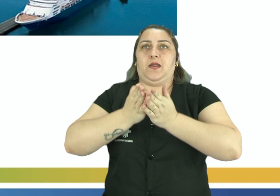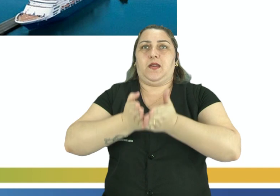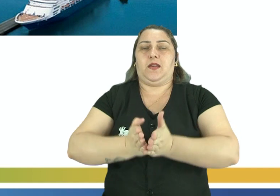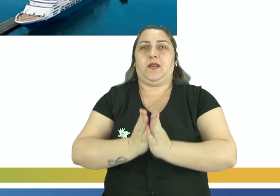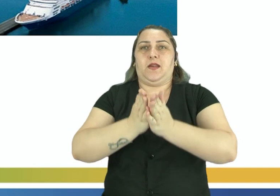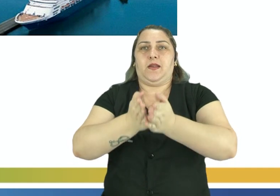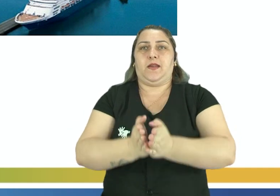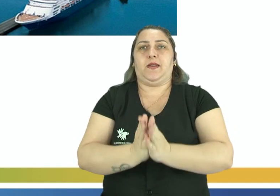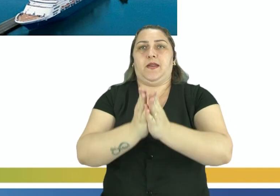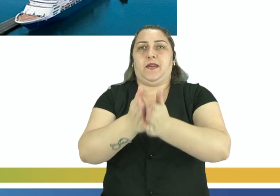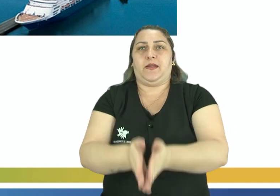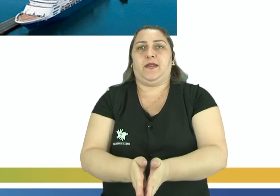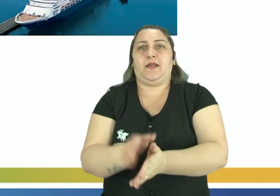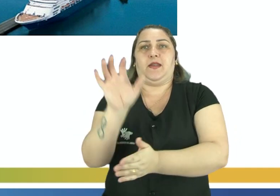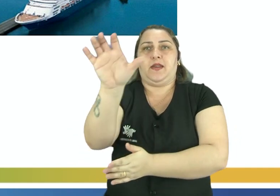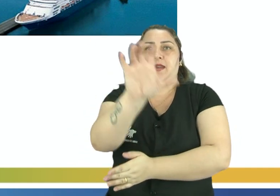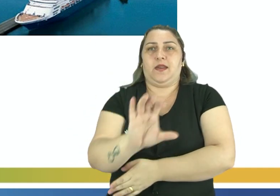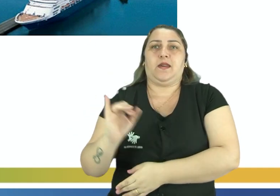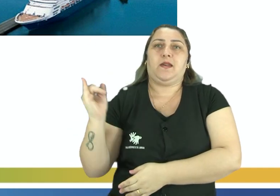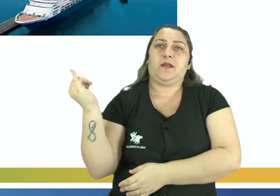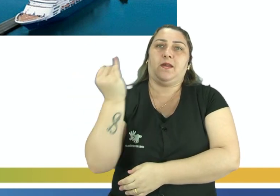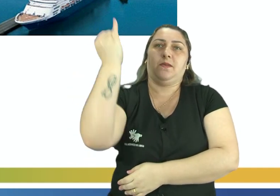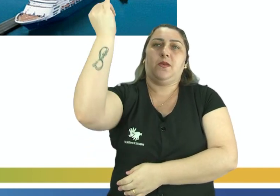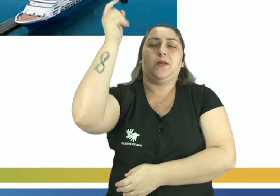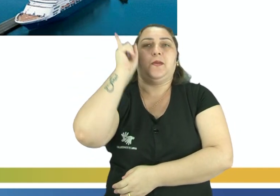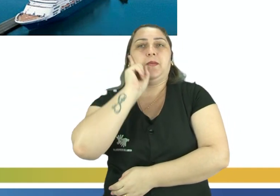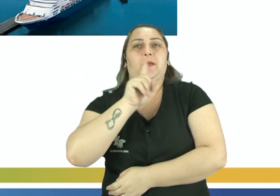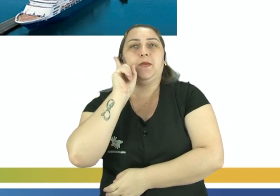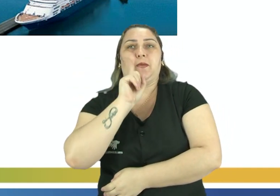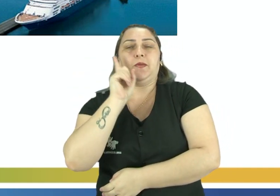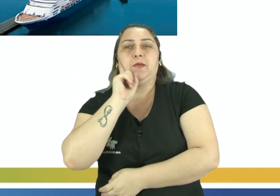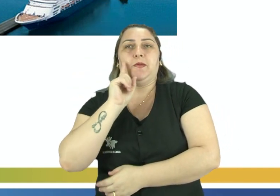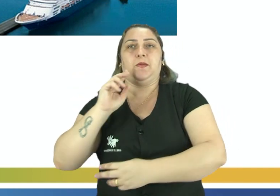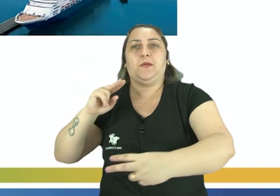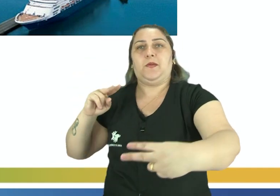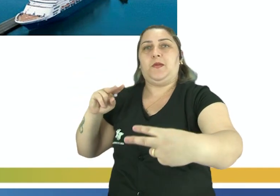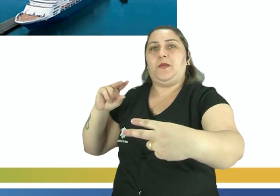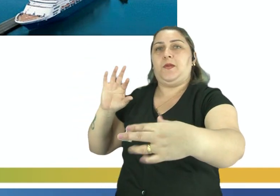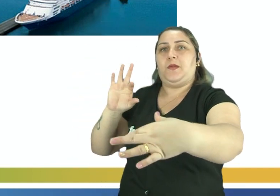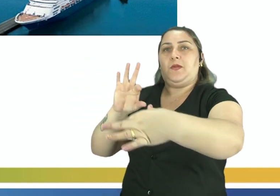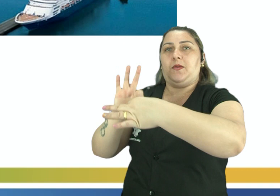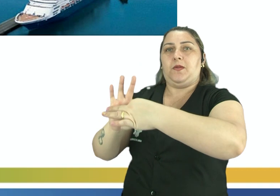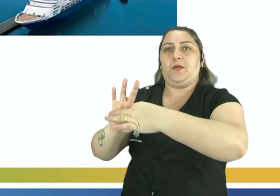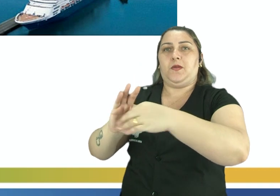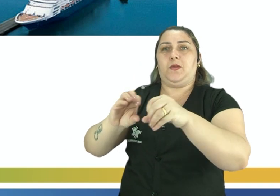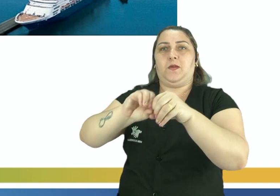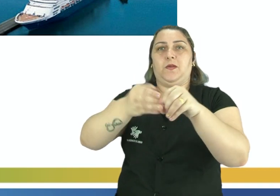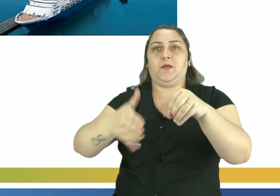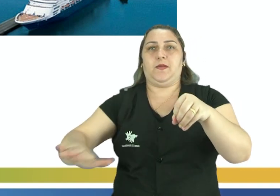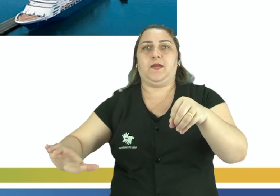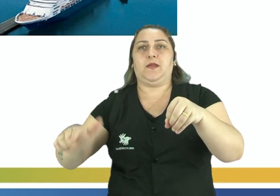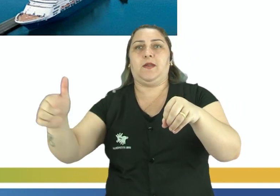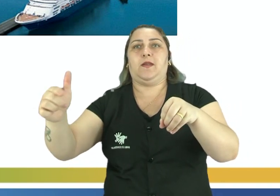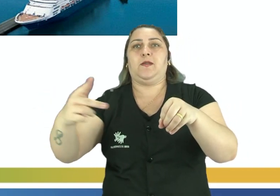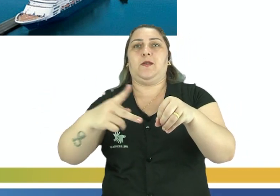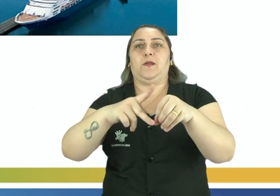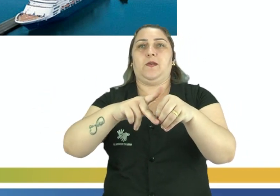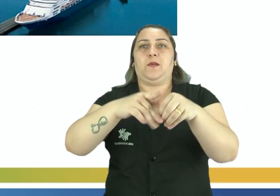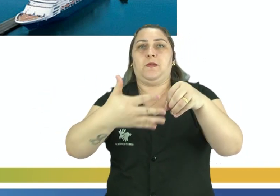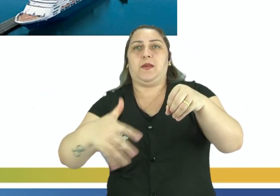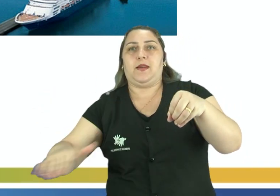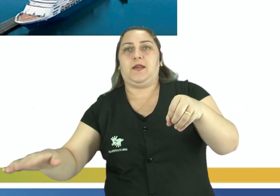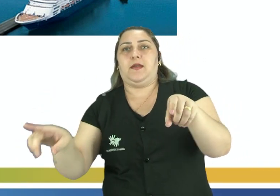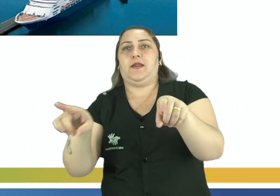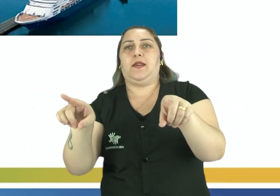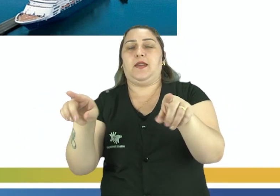navios na região. Muito importante para os Estados Unidos, ligando um oceano a outro, o Pacífico ao